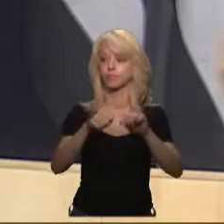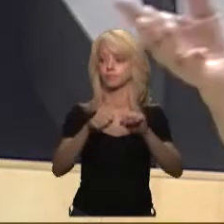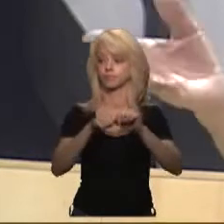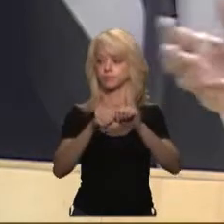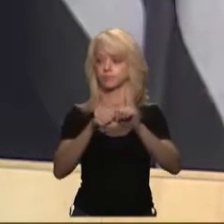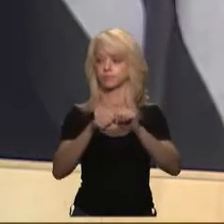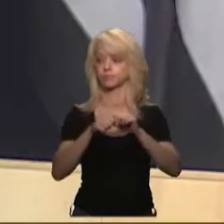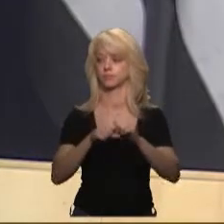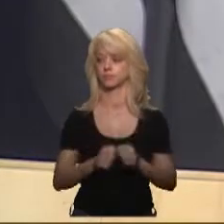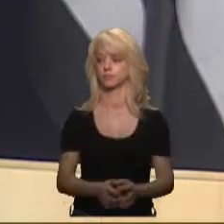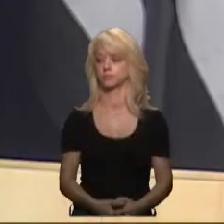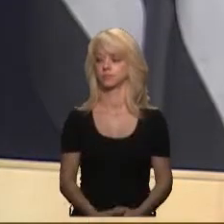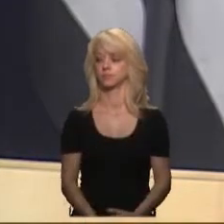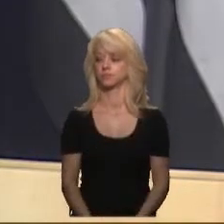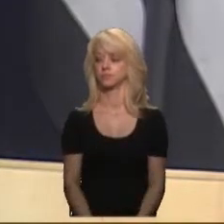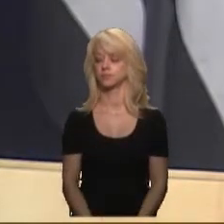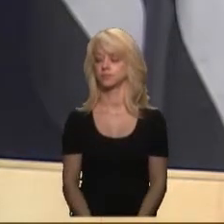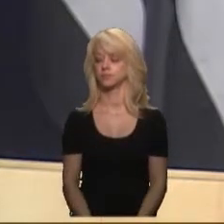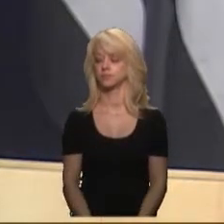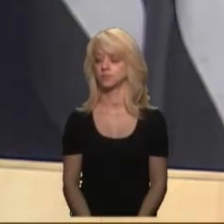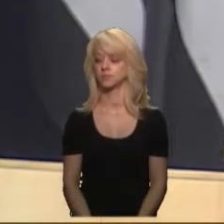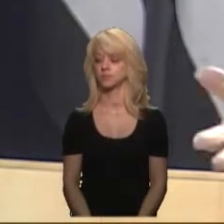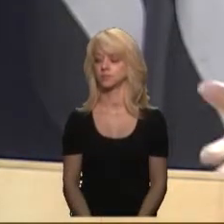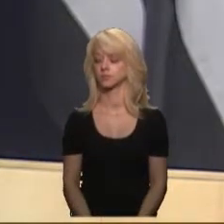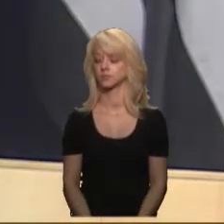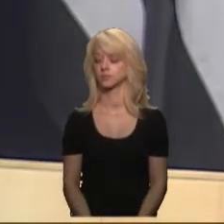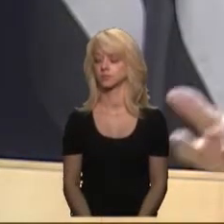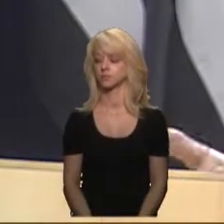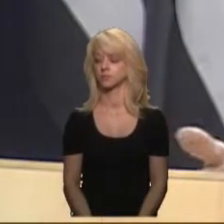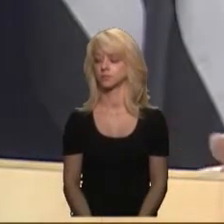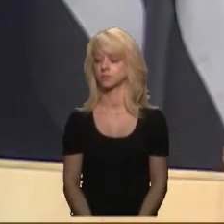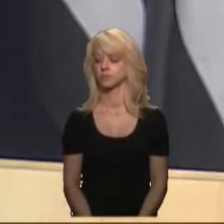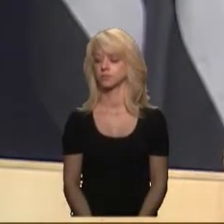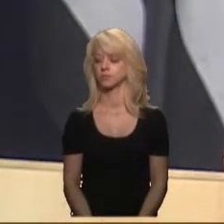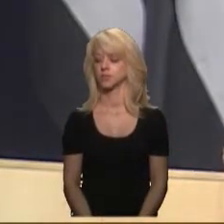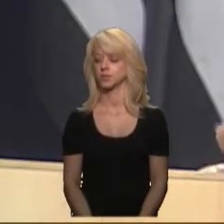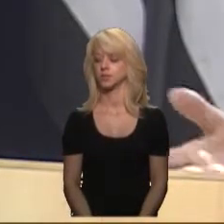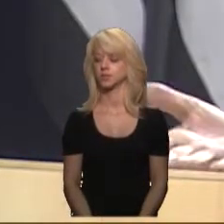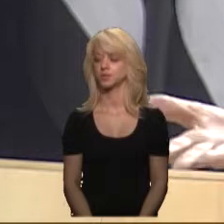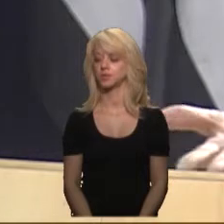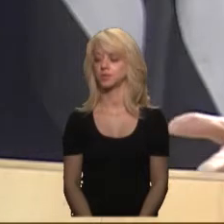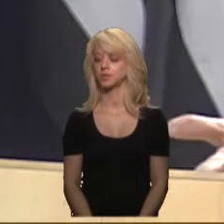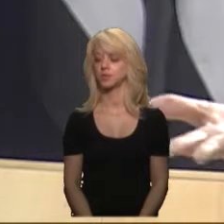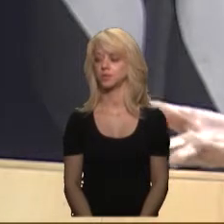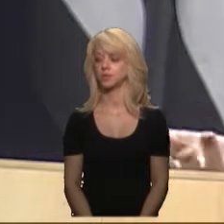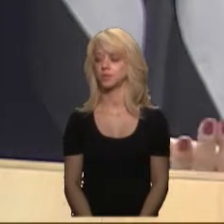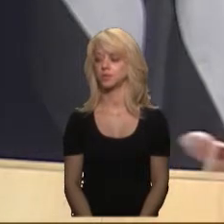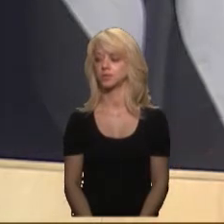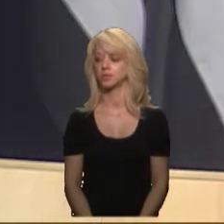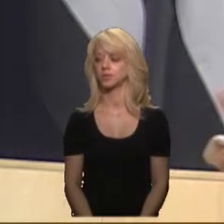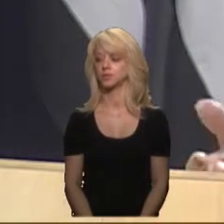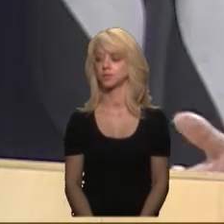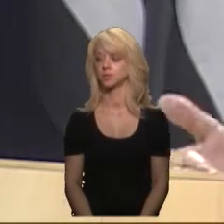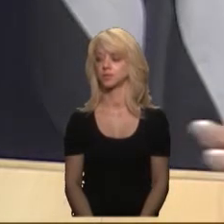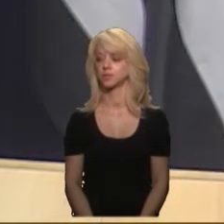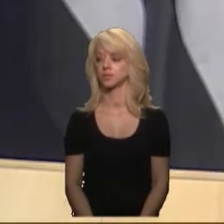possibilidade dela conquistar um passo a mais na vida. Porque, e